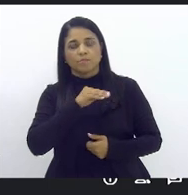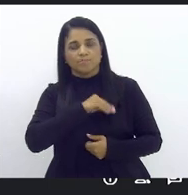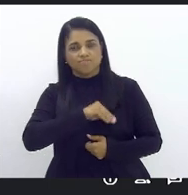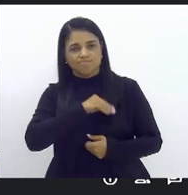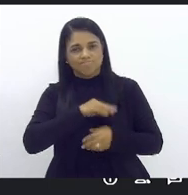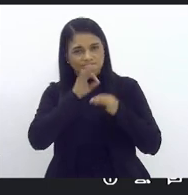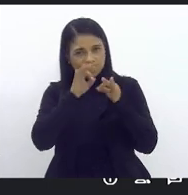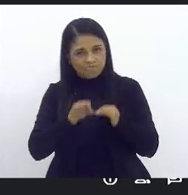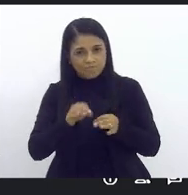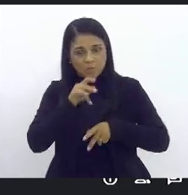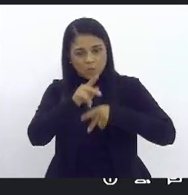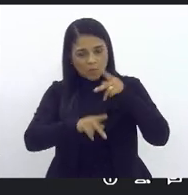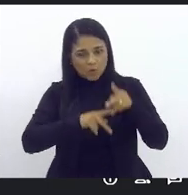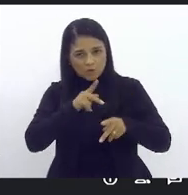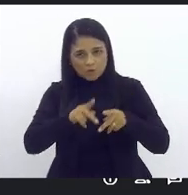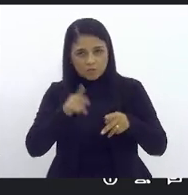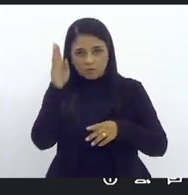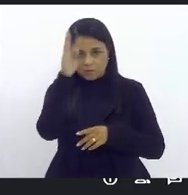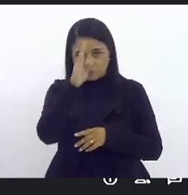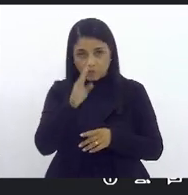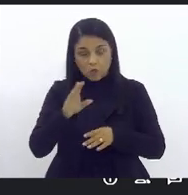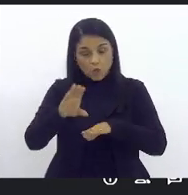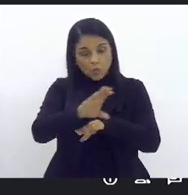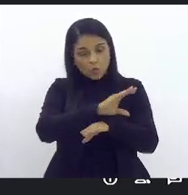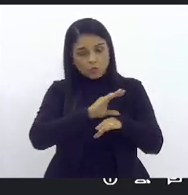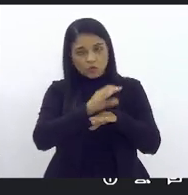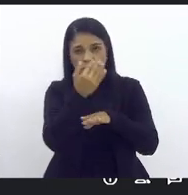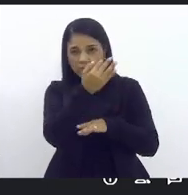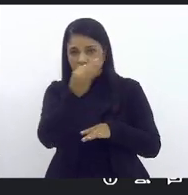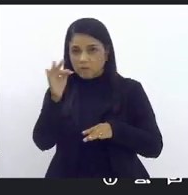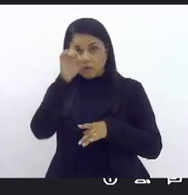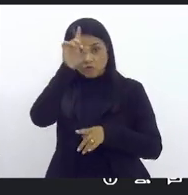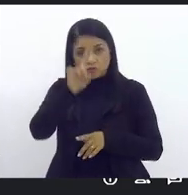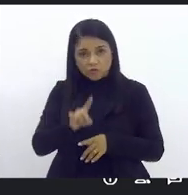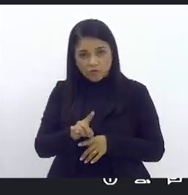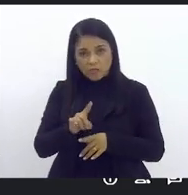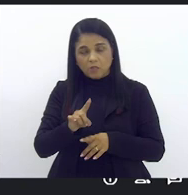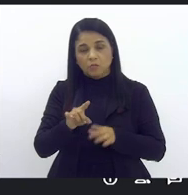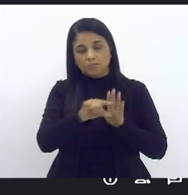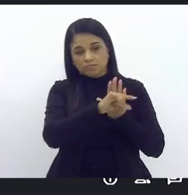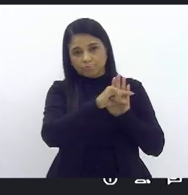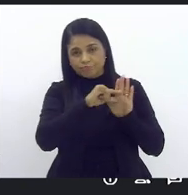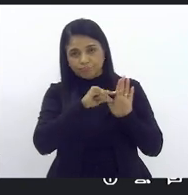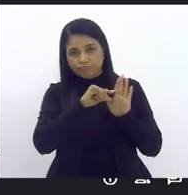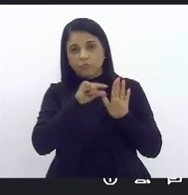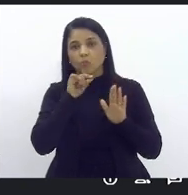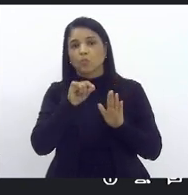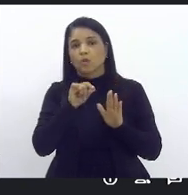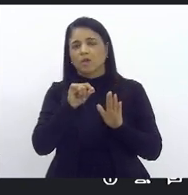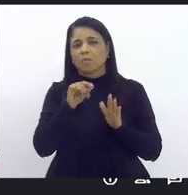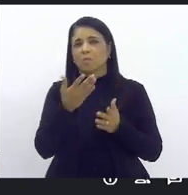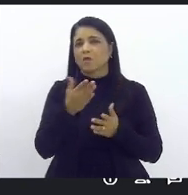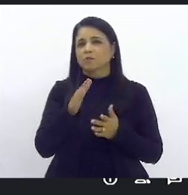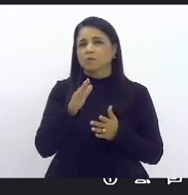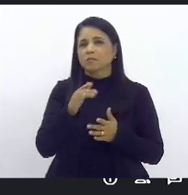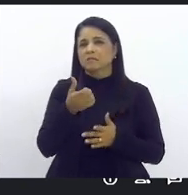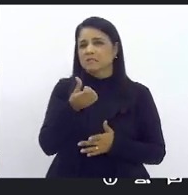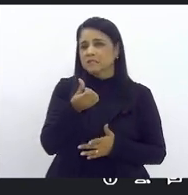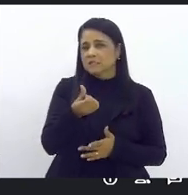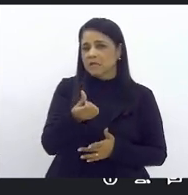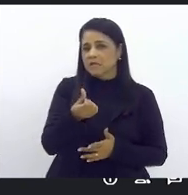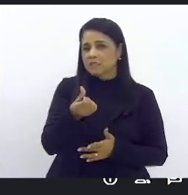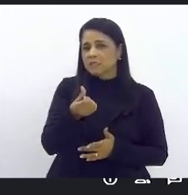brasileiro cumprir aquilo que a Constituição Federal coloca como direito, o DIEESE aponta que deve estar em torno de